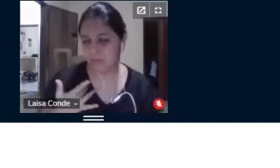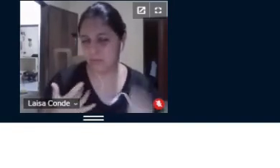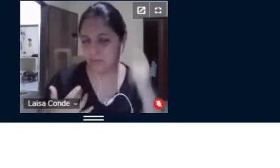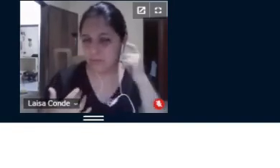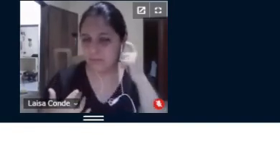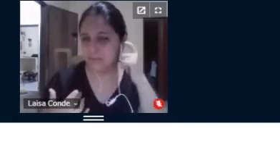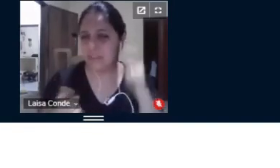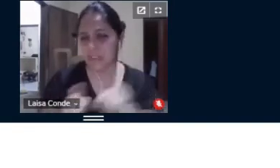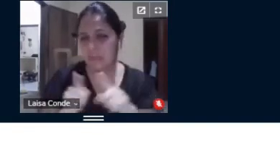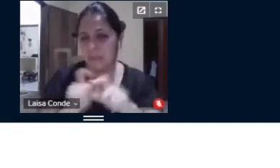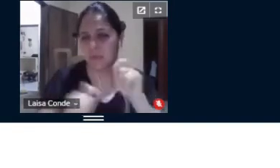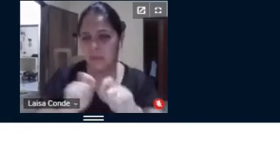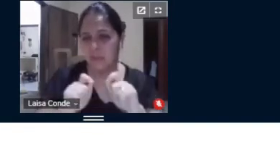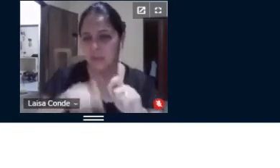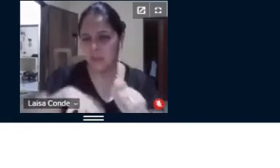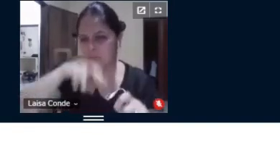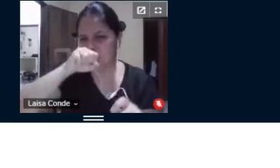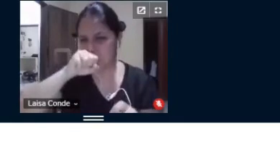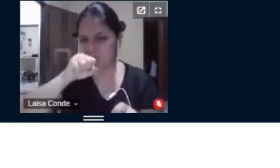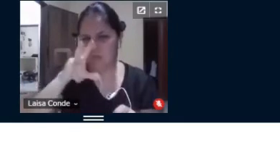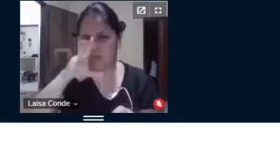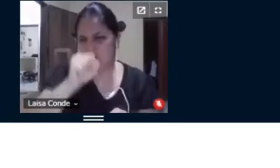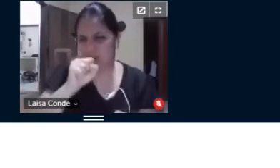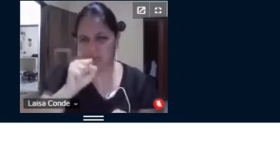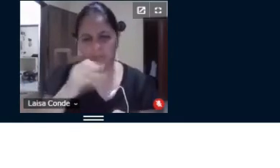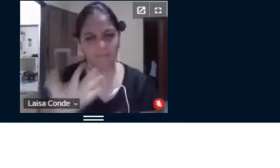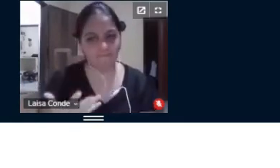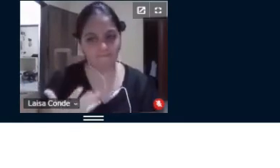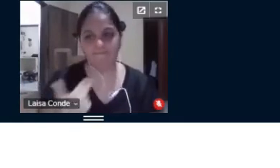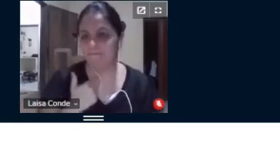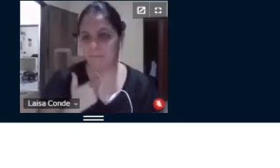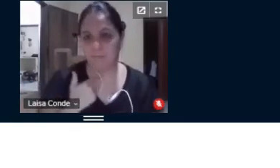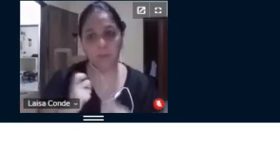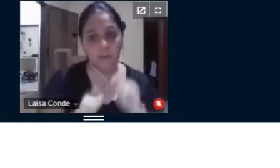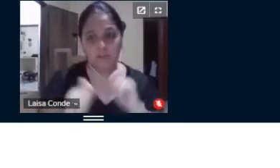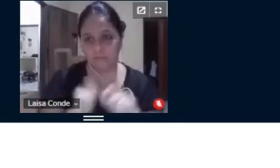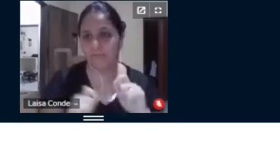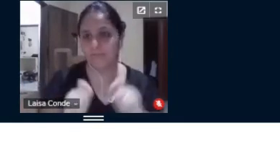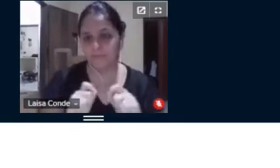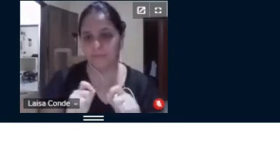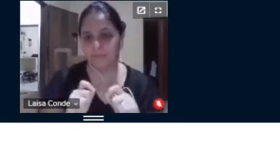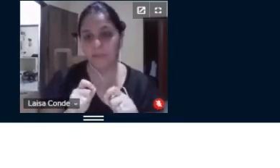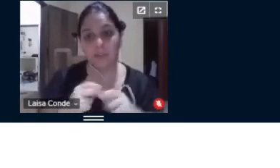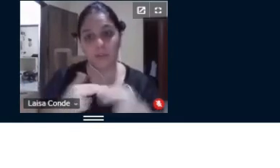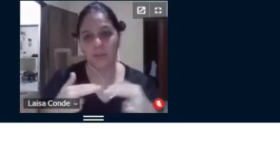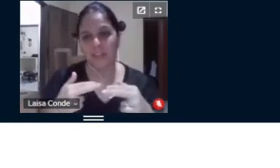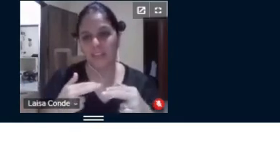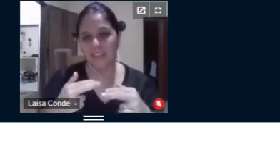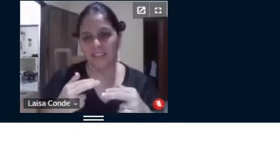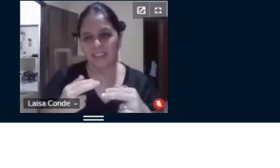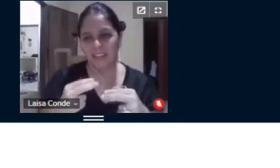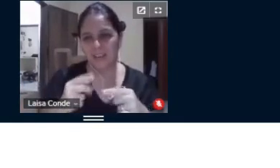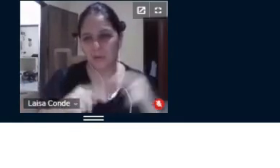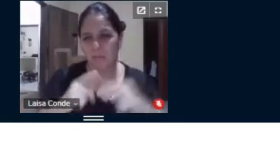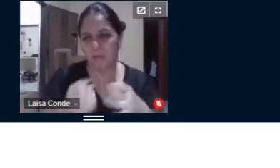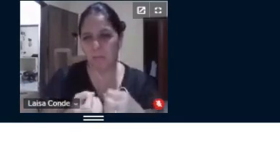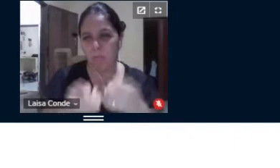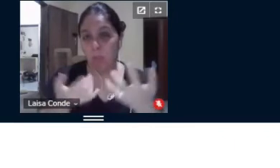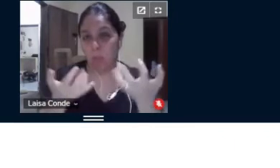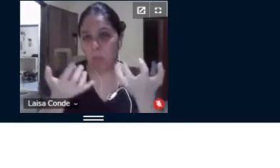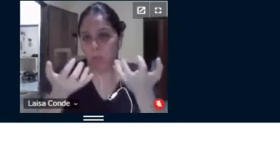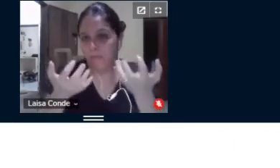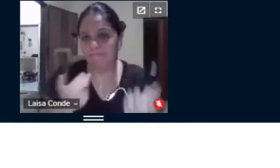forte. Tá? Também não pode ser um material inflamável. Então, tem